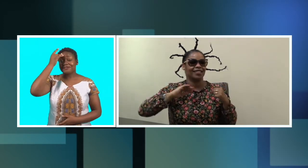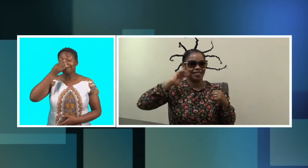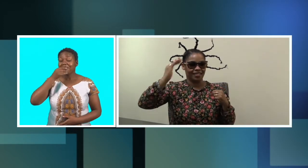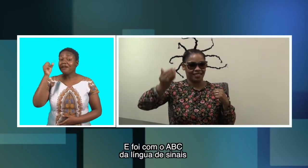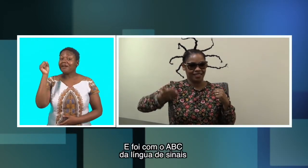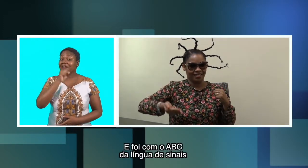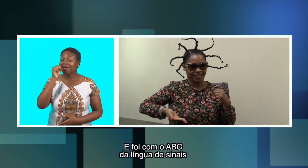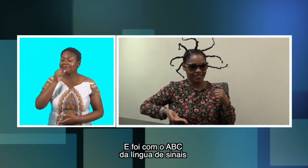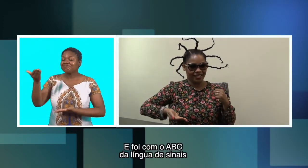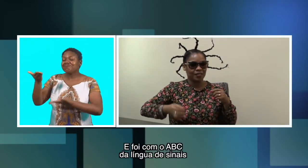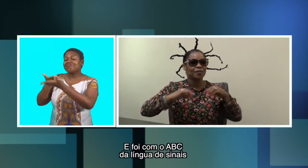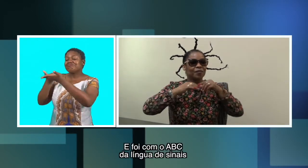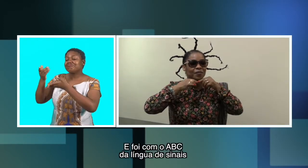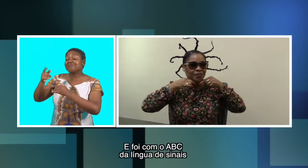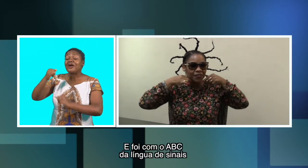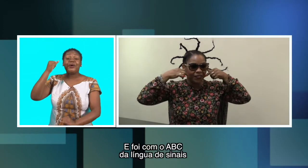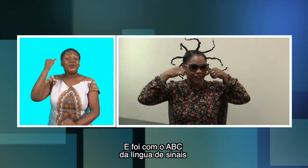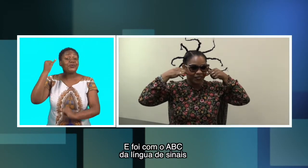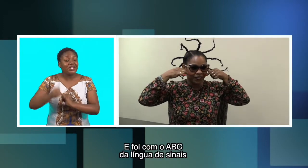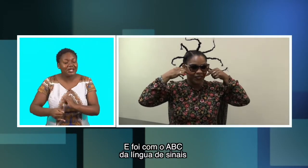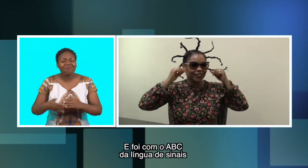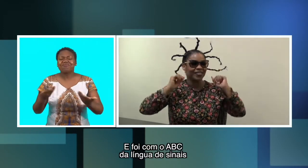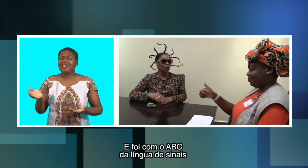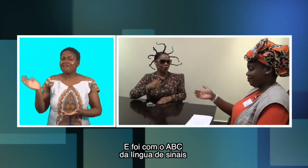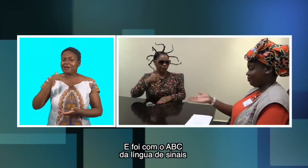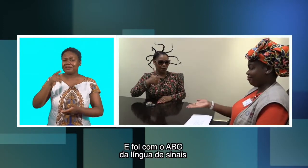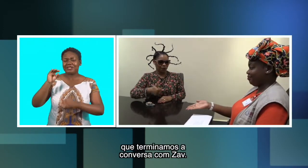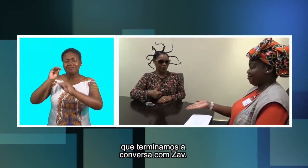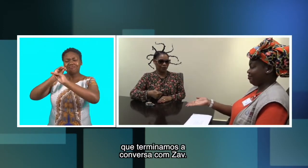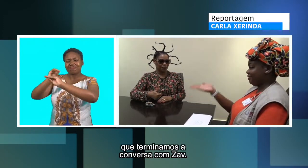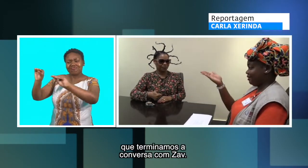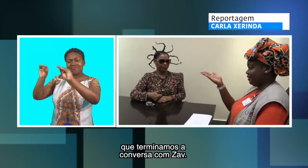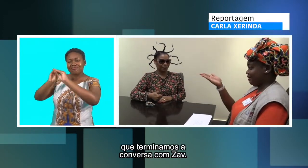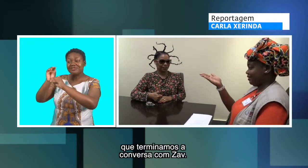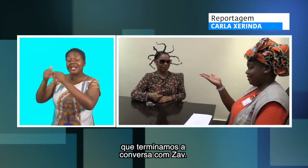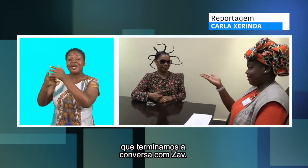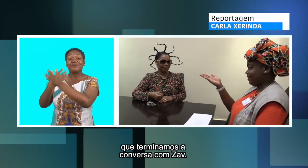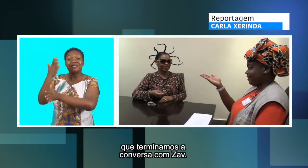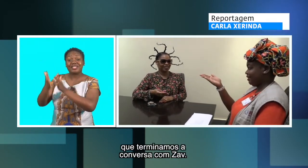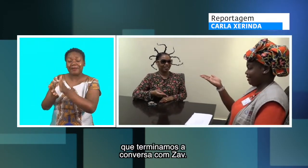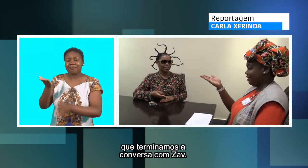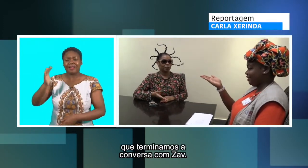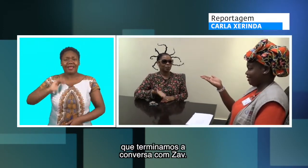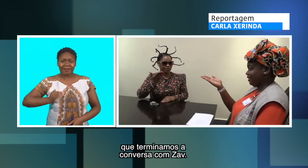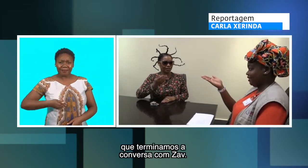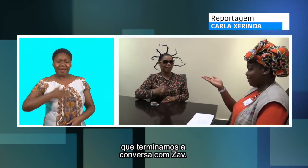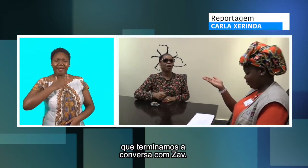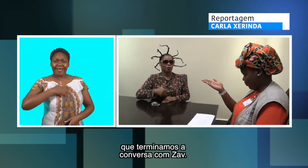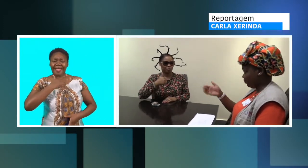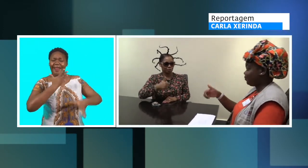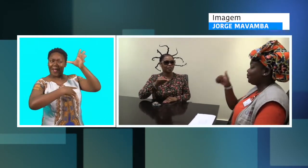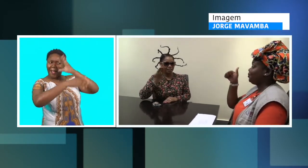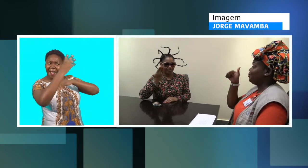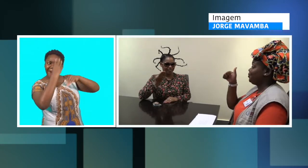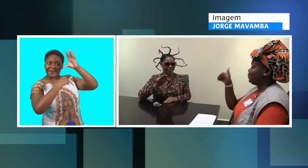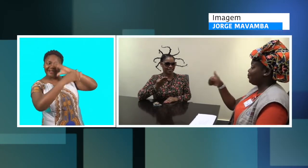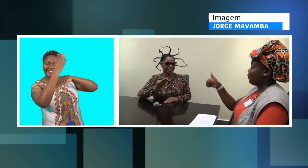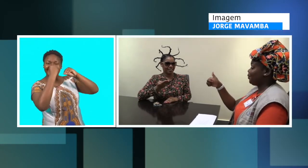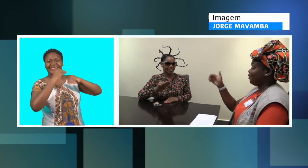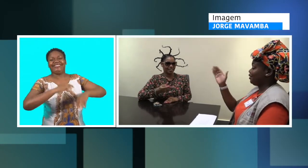E foi com o ABC da Língua de Sinais que terminamos a conversa com o Zav.